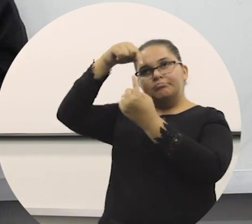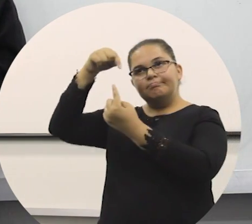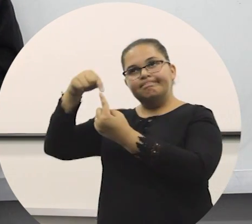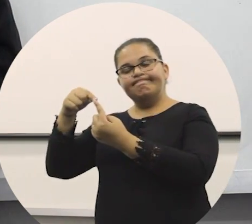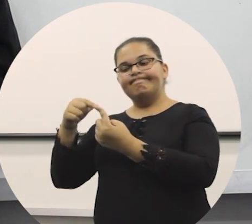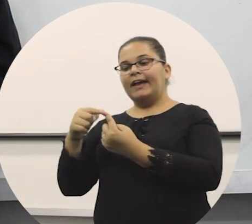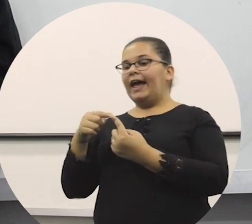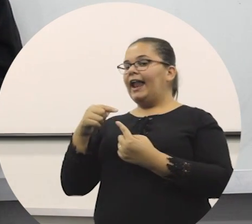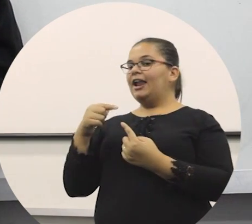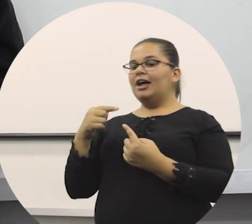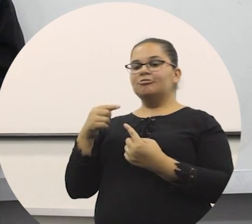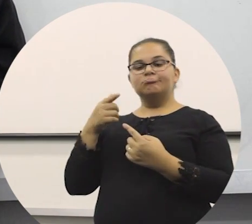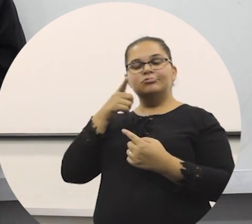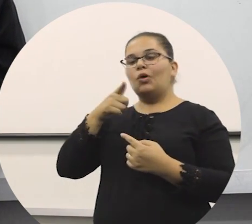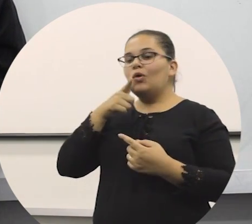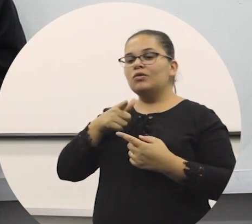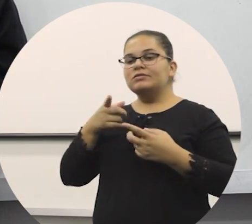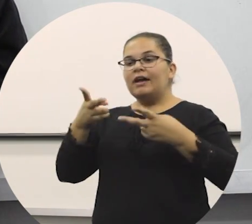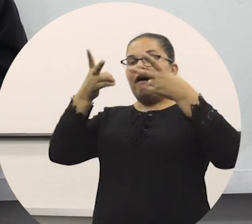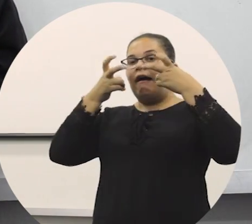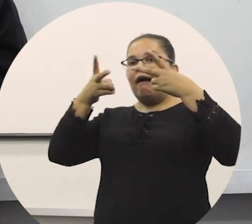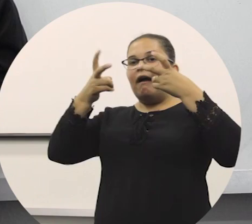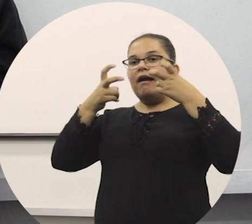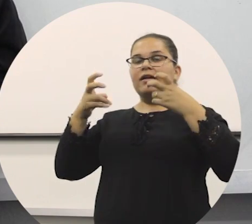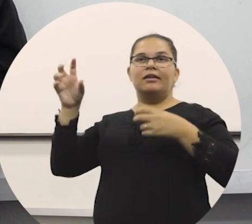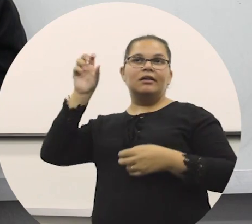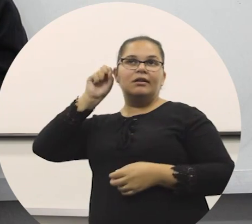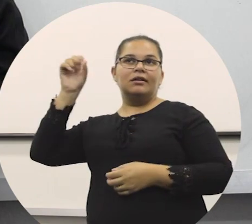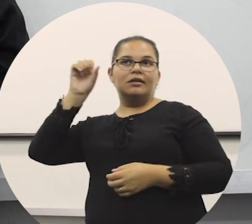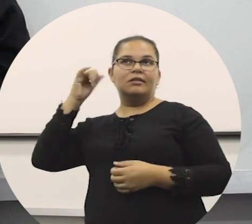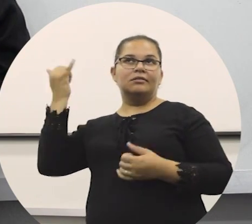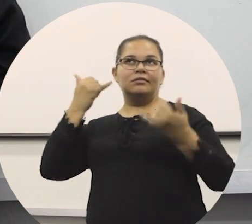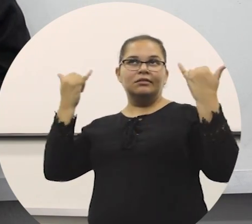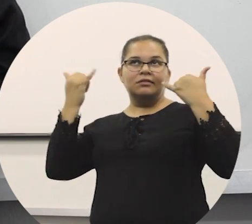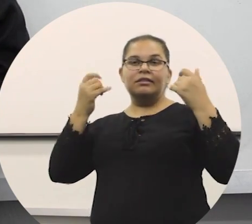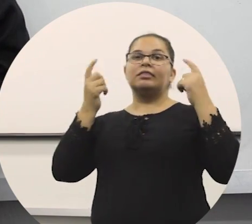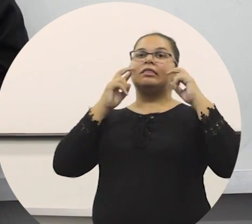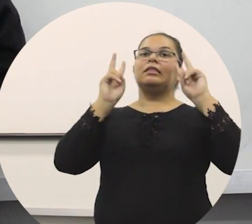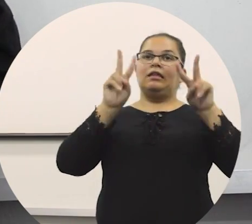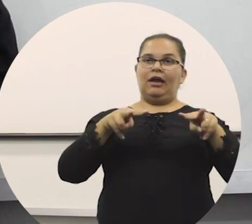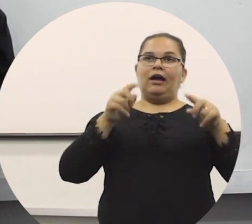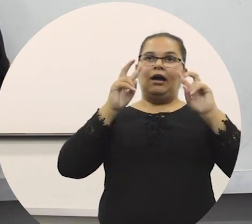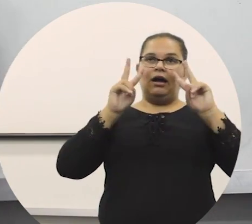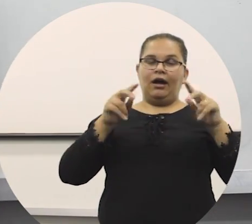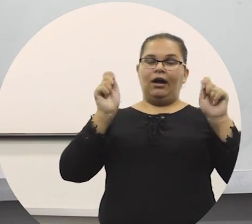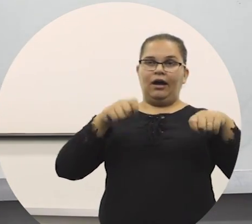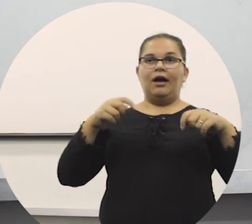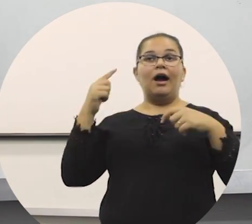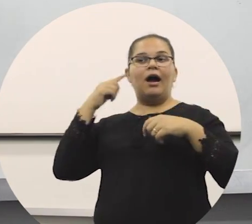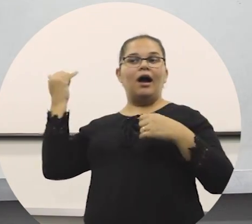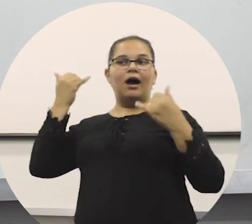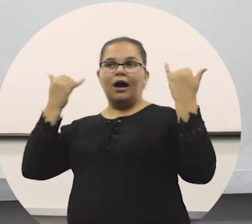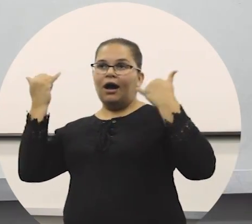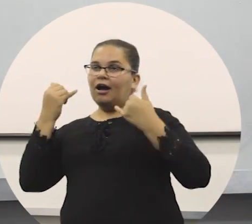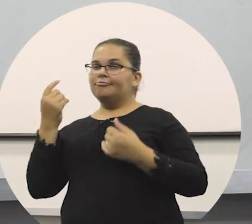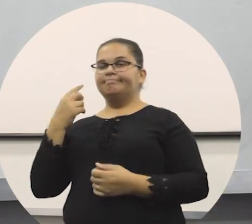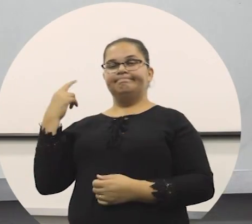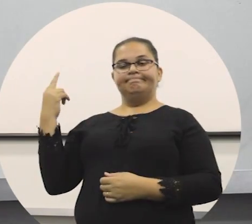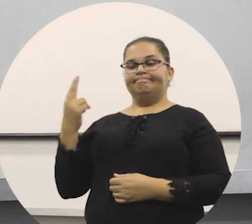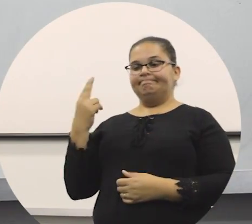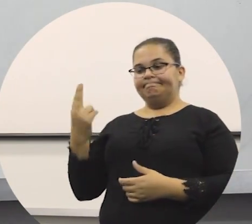está acessando a língua. Então, isso é muito sério. Eu lembro que eu dei uma pesquisa uma